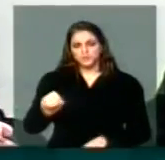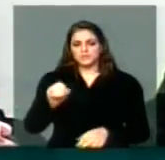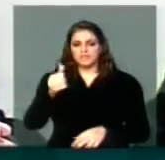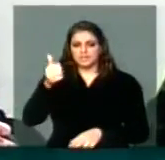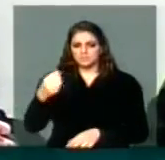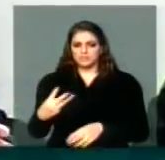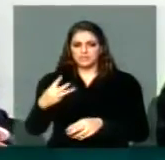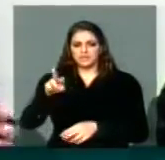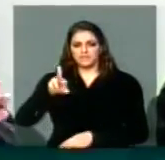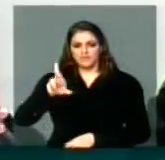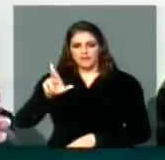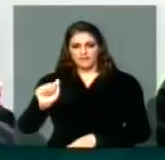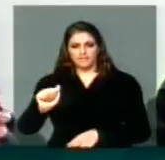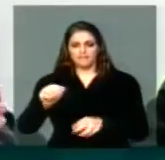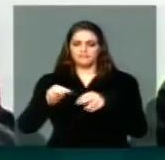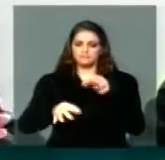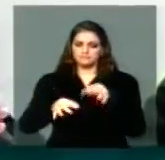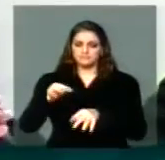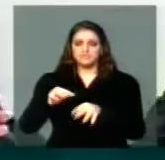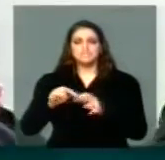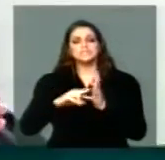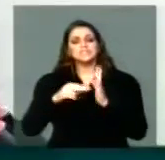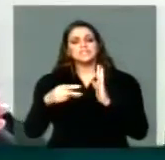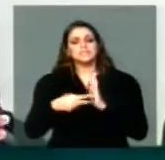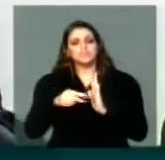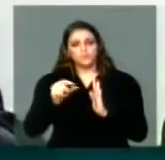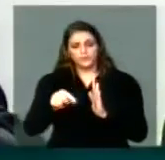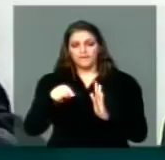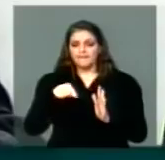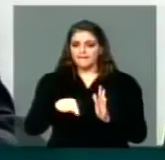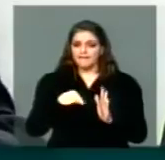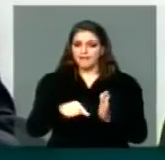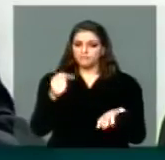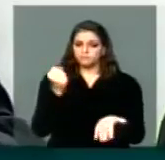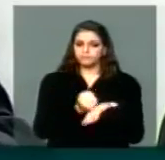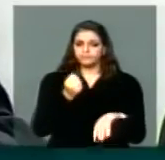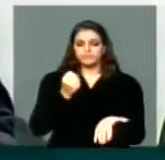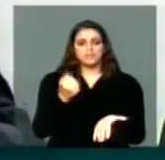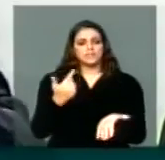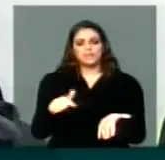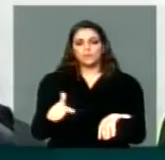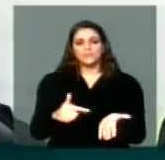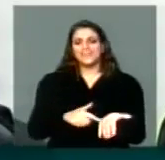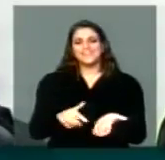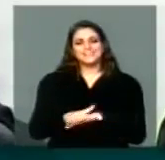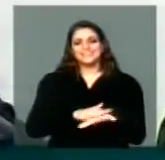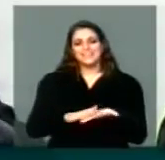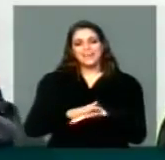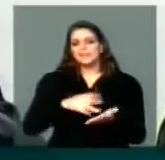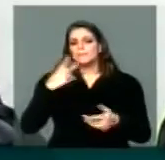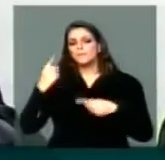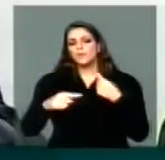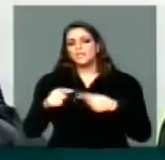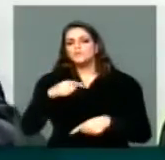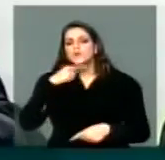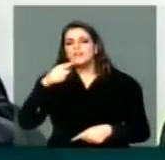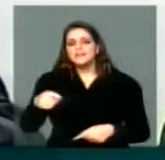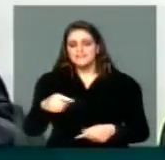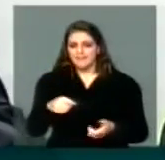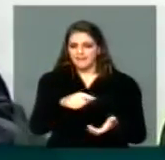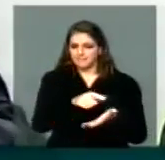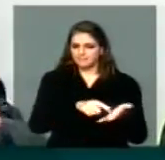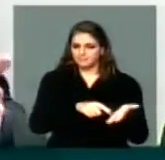que significa que o juízo da 13ª Vara homologando não há qualquer agente político, o que significa que ele delatou,